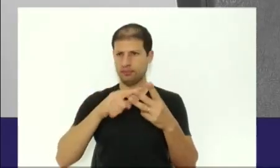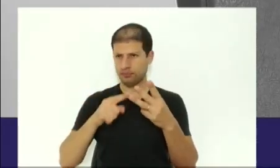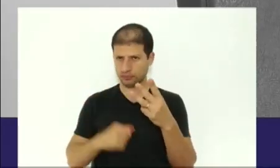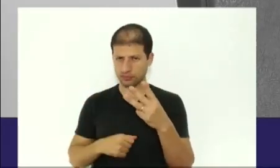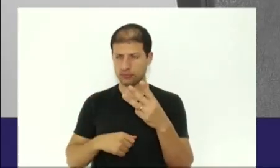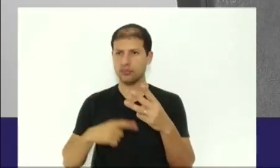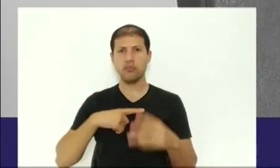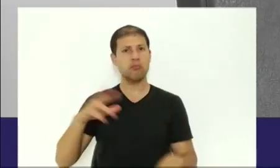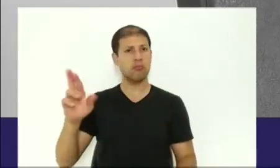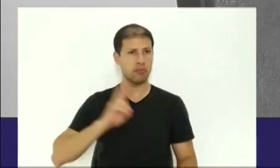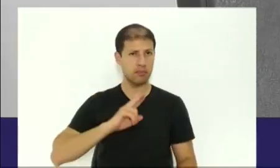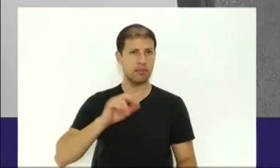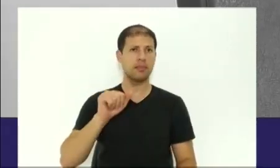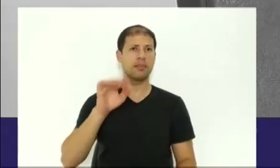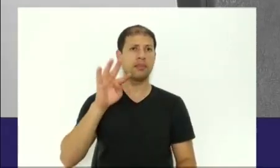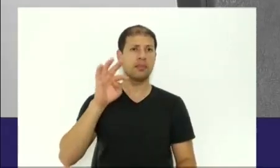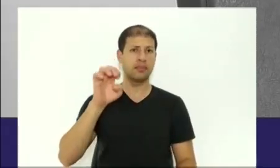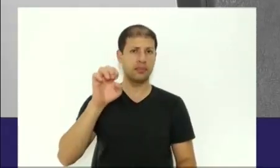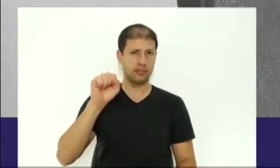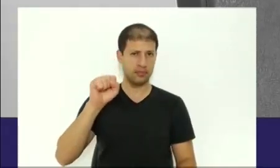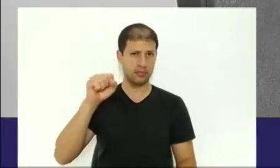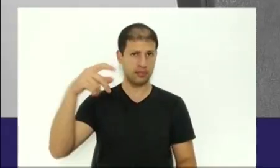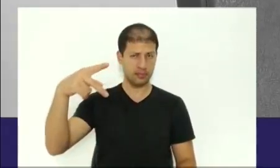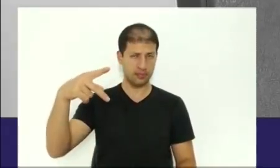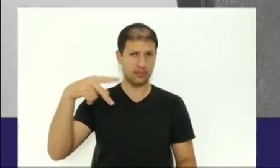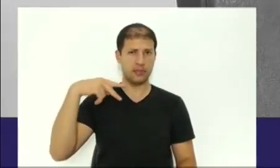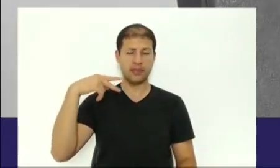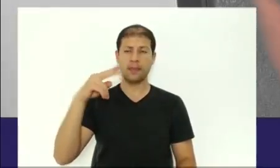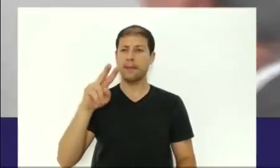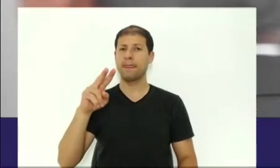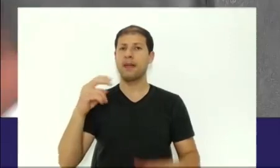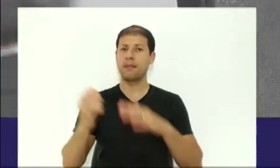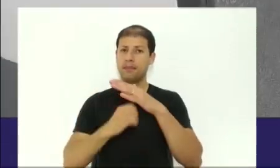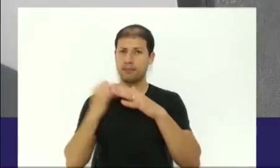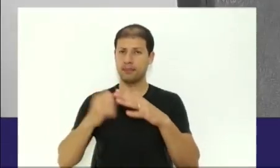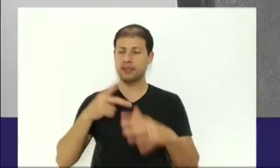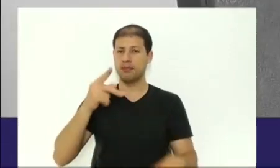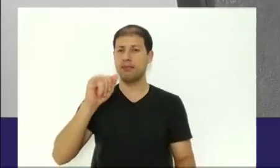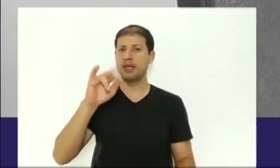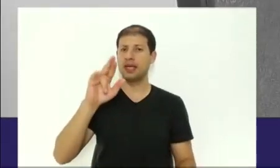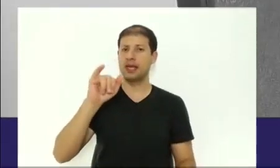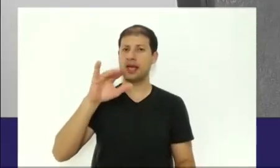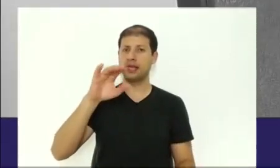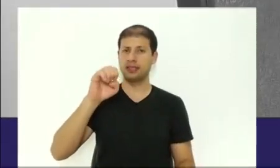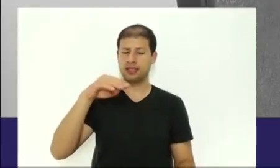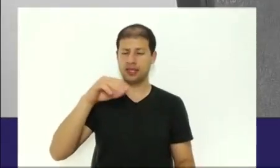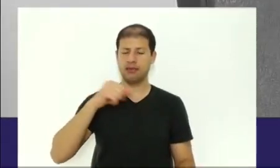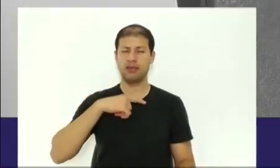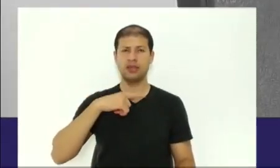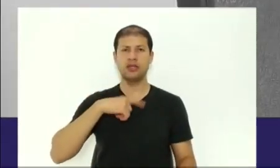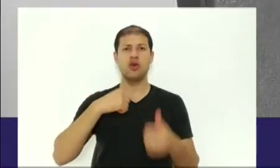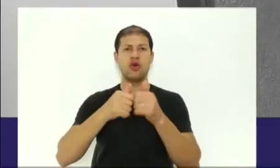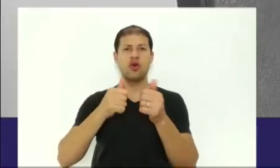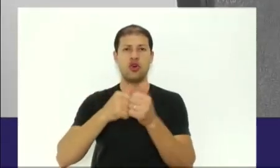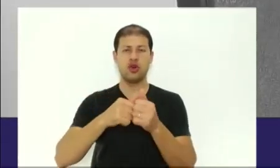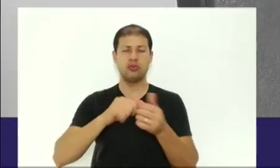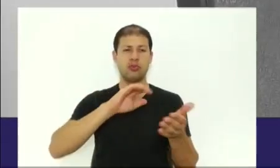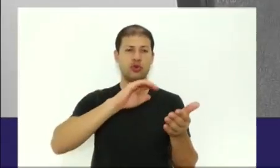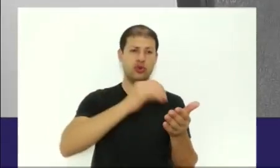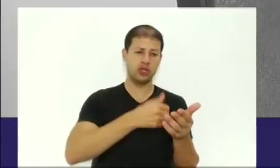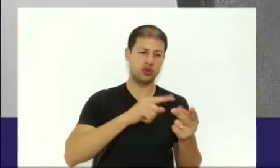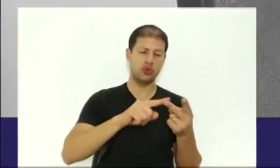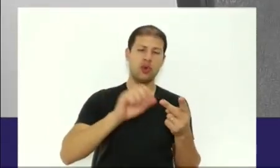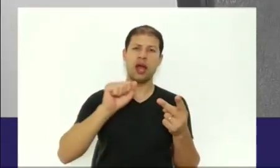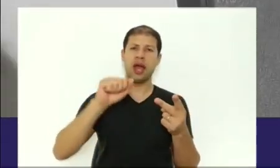Artesp que a Viação Piracema de Transporte Limitada, detentora da permissão da linha entre Botucatu, Anhembi,